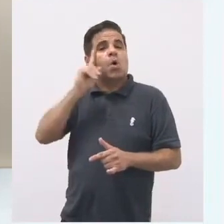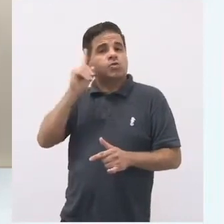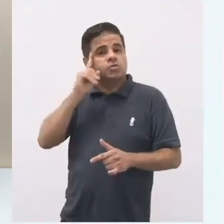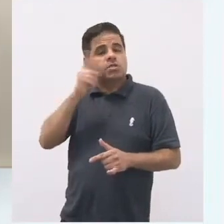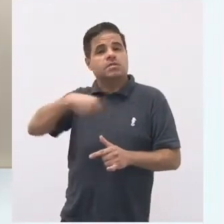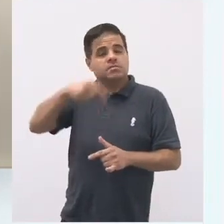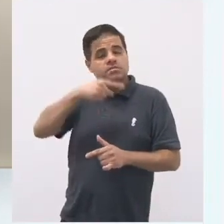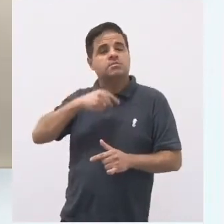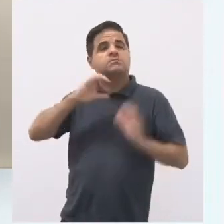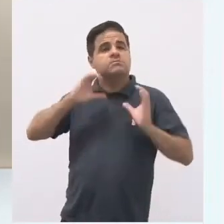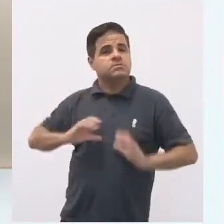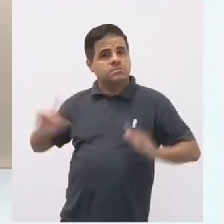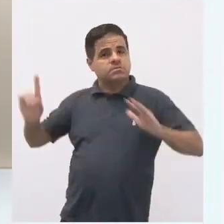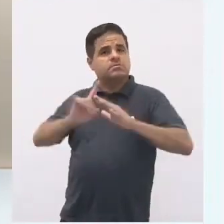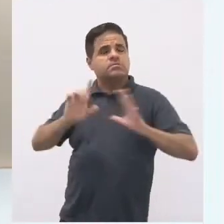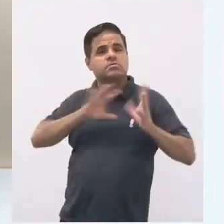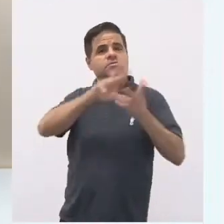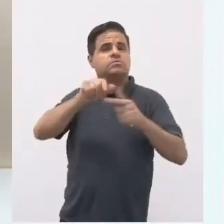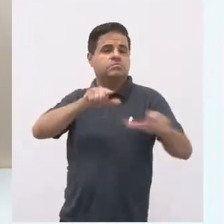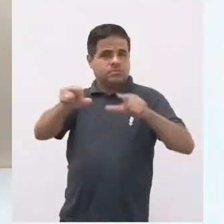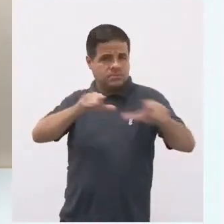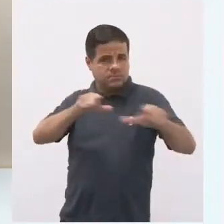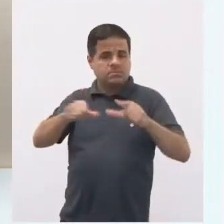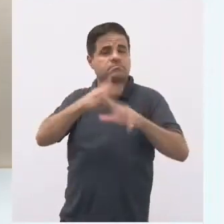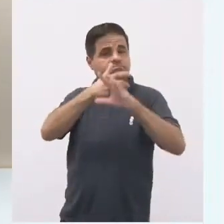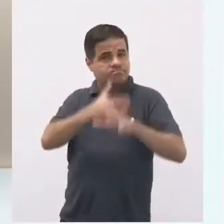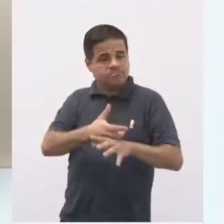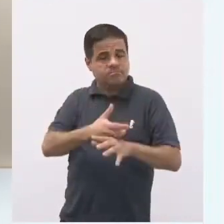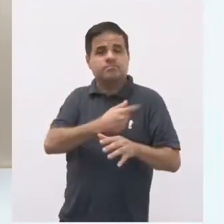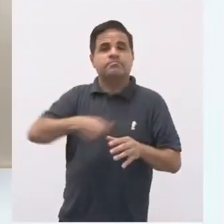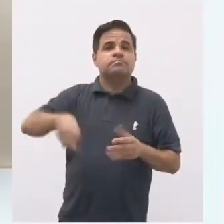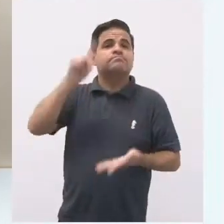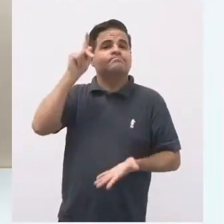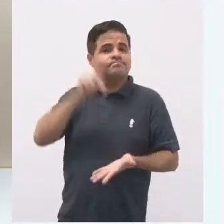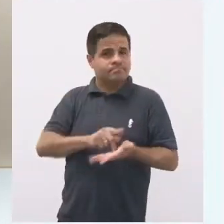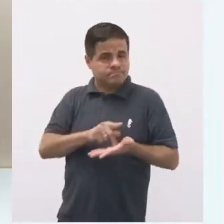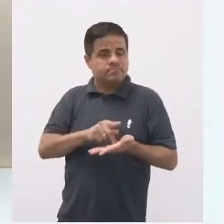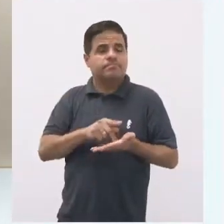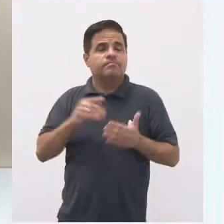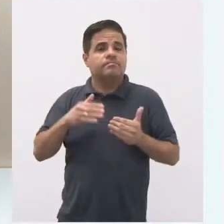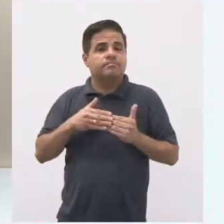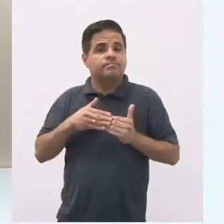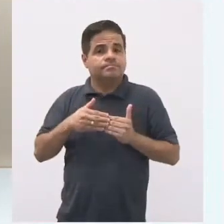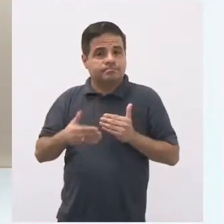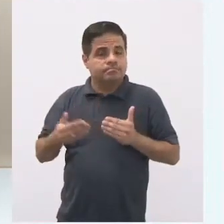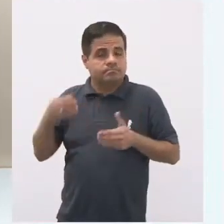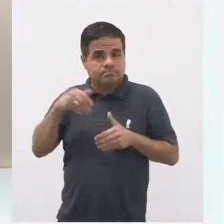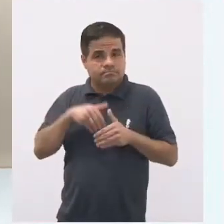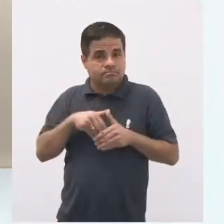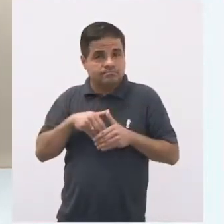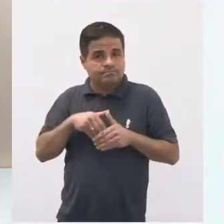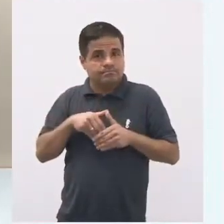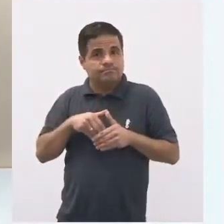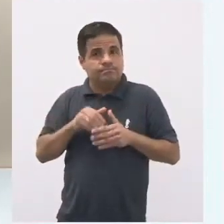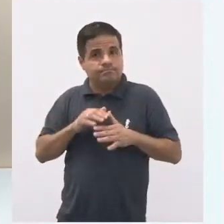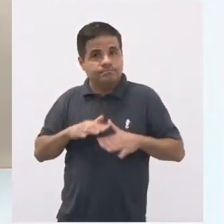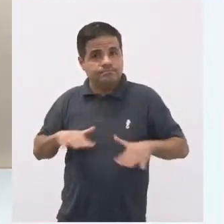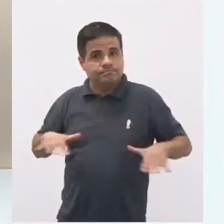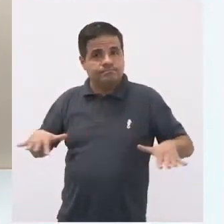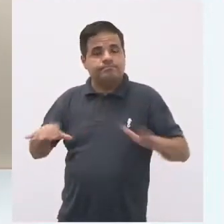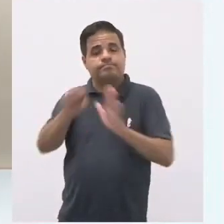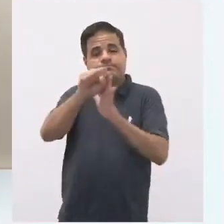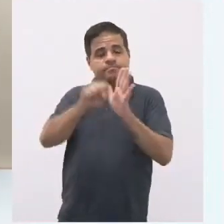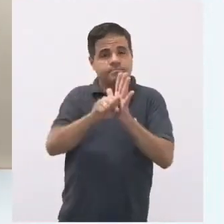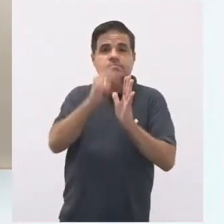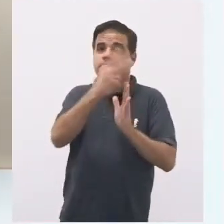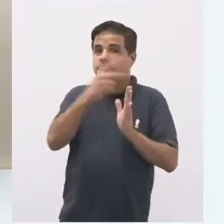quanto da cidadania, do mundo do trabalho. Então, um currículo que realmente está ancorado nas competências para o século